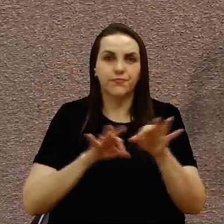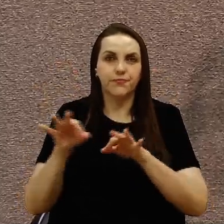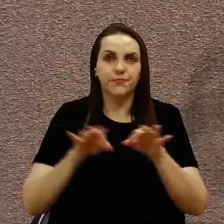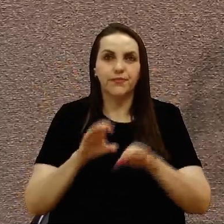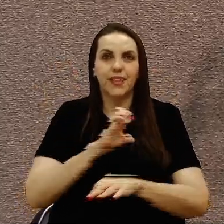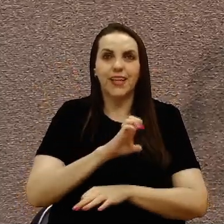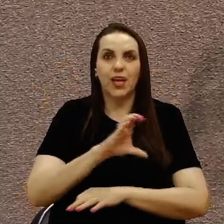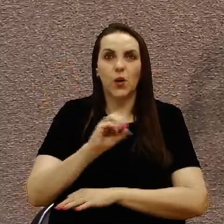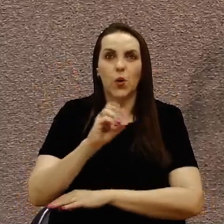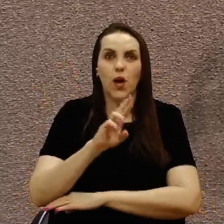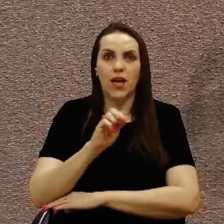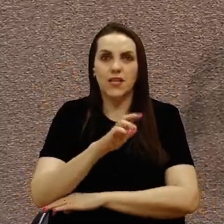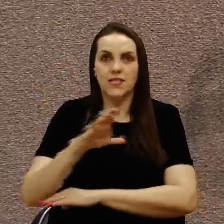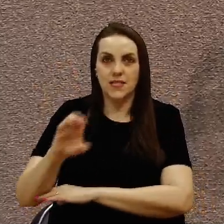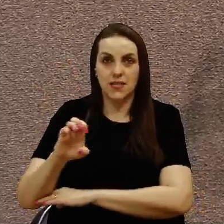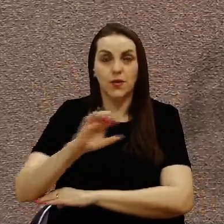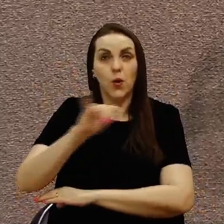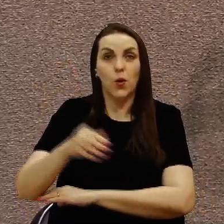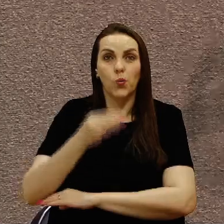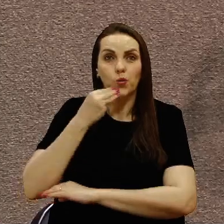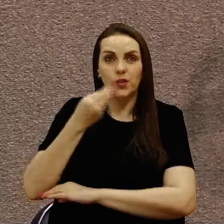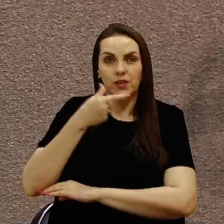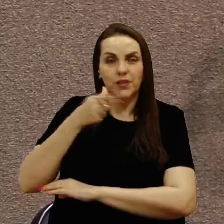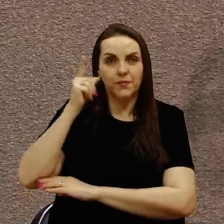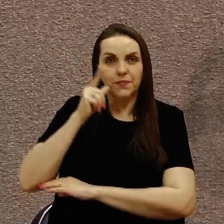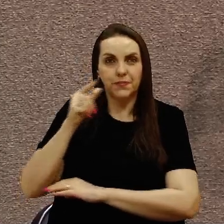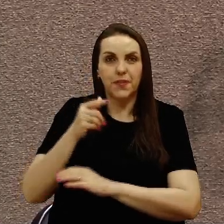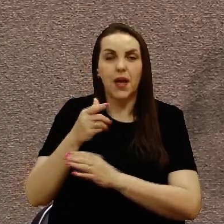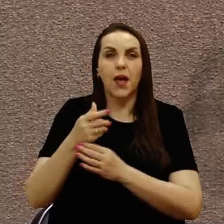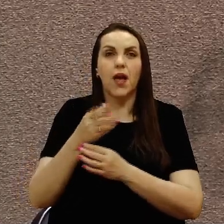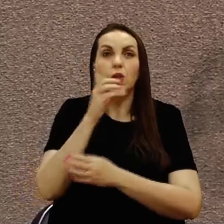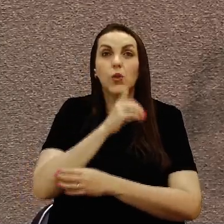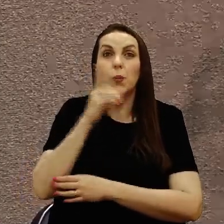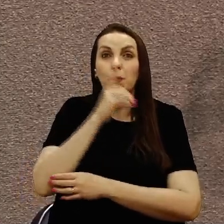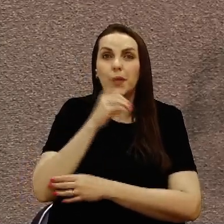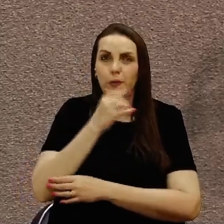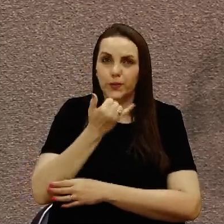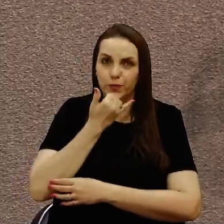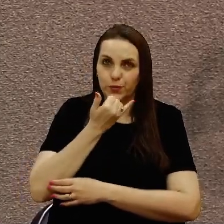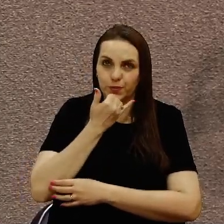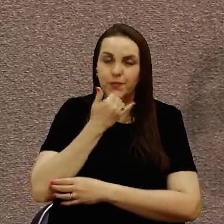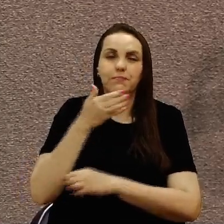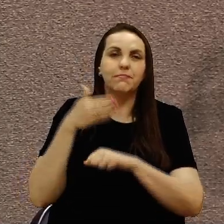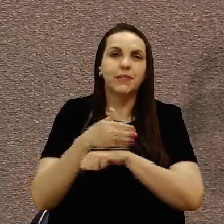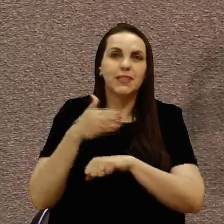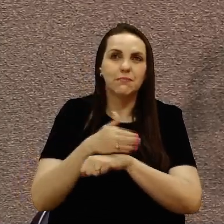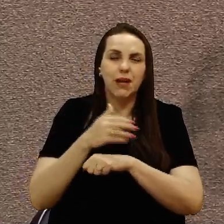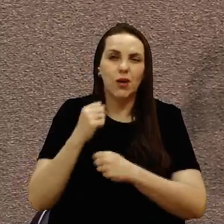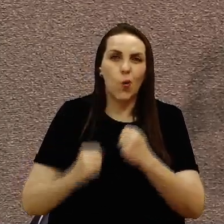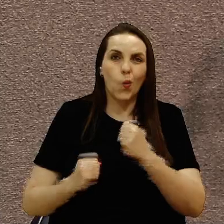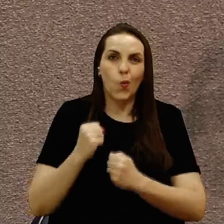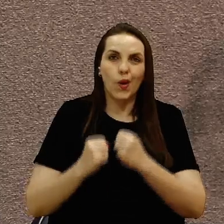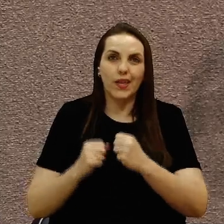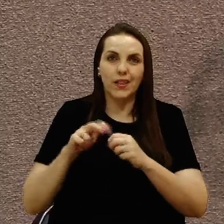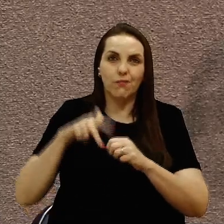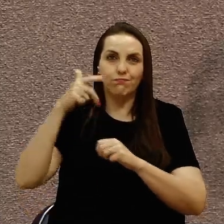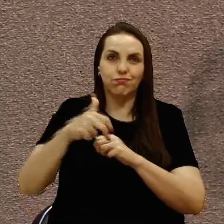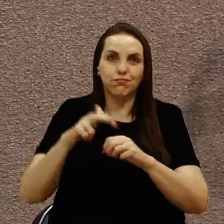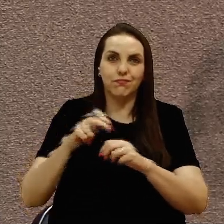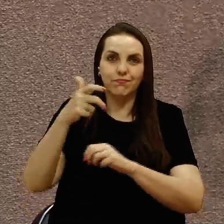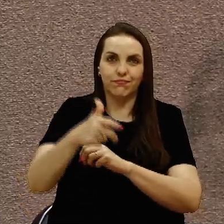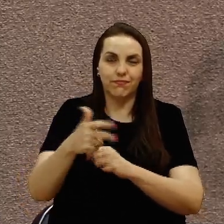oportunidade, senhor presidente, de participar no último domingo da Eco Race, uma corrida de obstáculos de cerca de 6 quilômetros. Lá nós tínhamos cerca